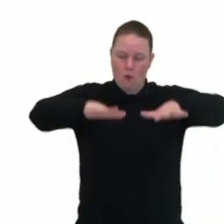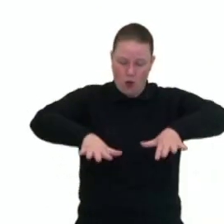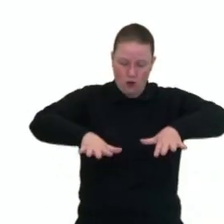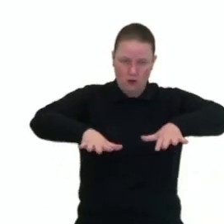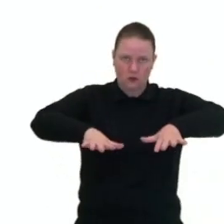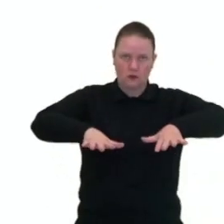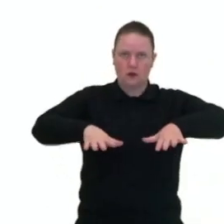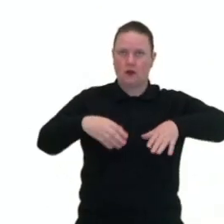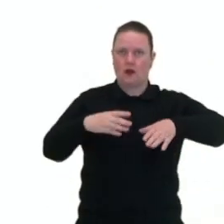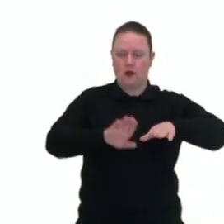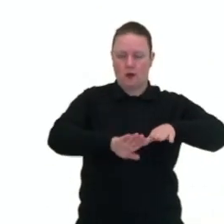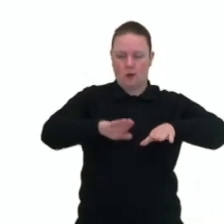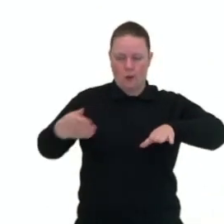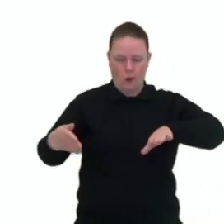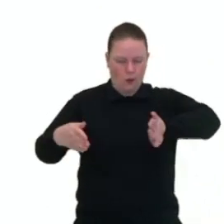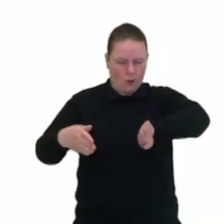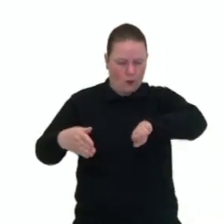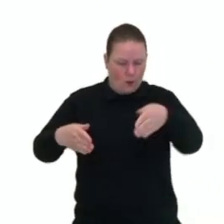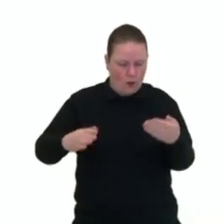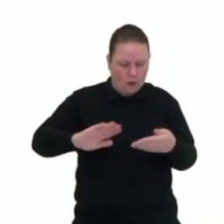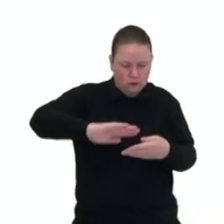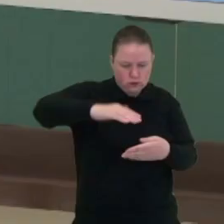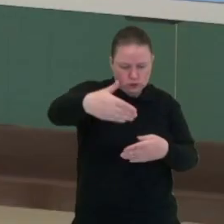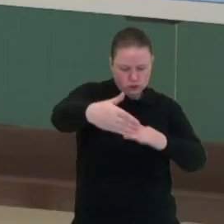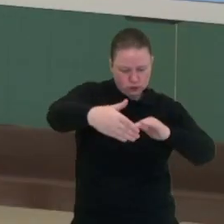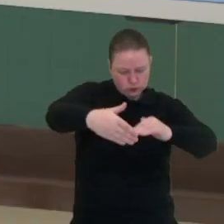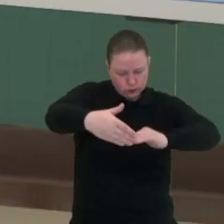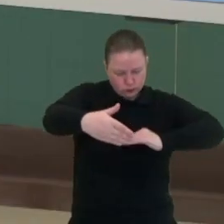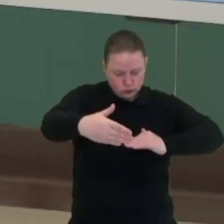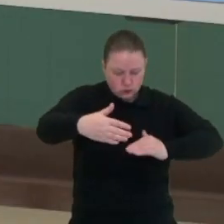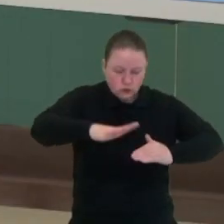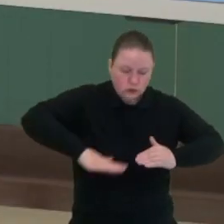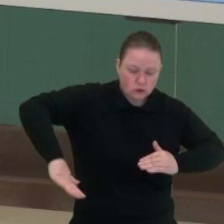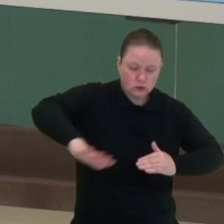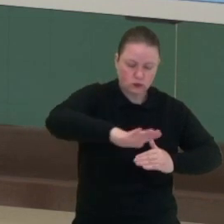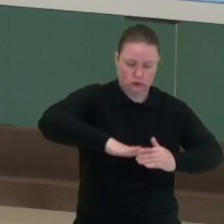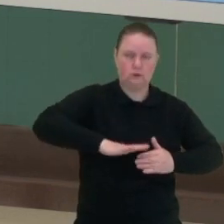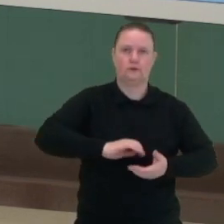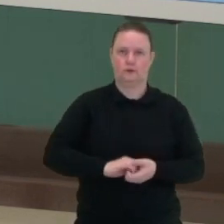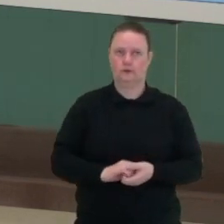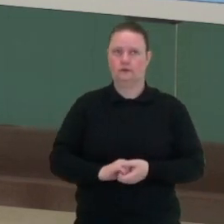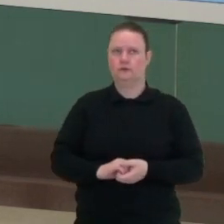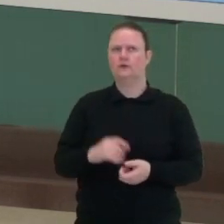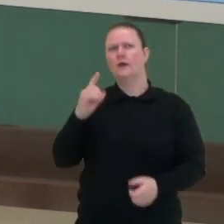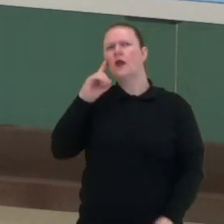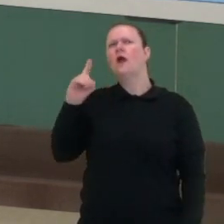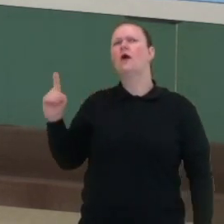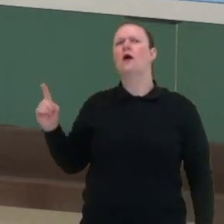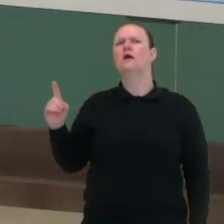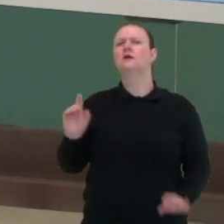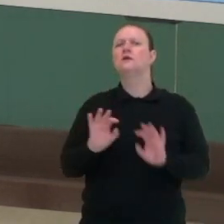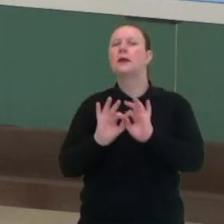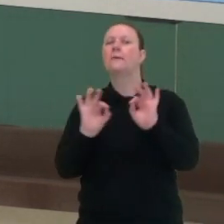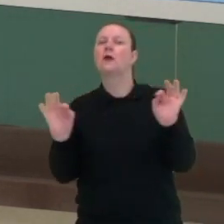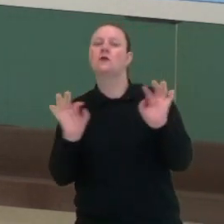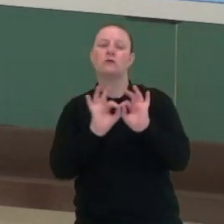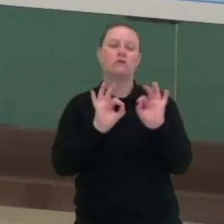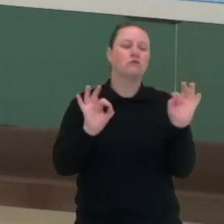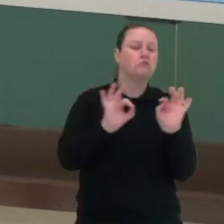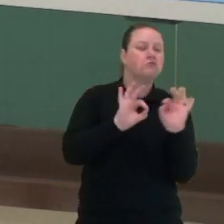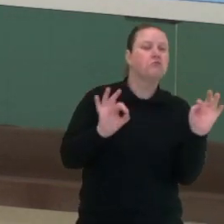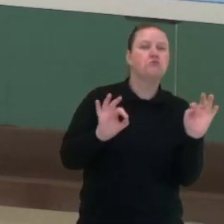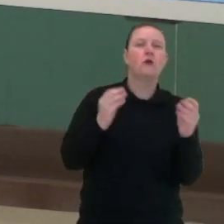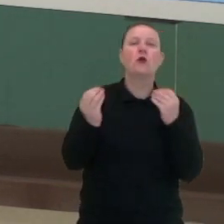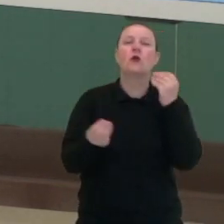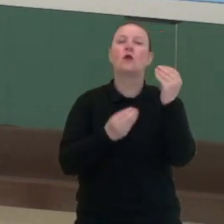peguei, desmontei essa caixa e planifiquei ela, tá? Bom, vejam as medidas então. Como é que a